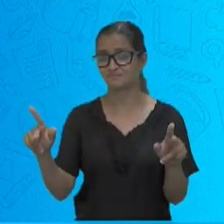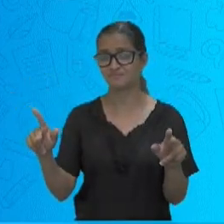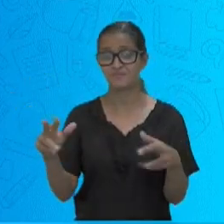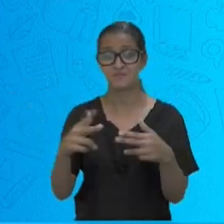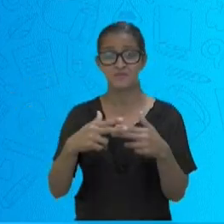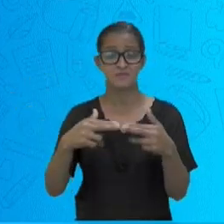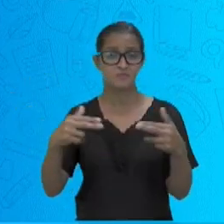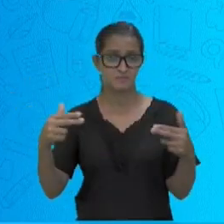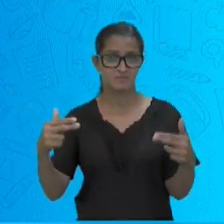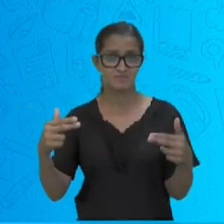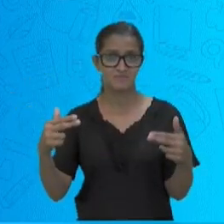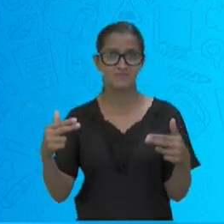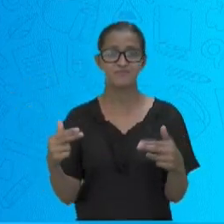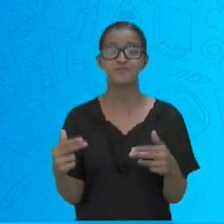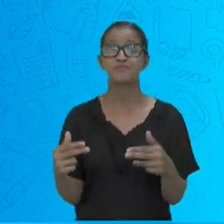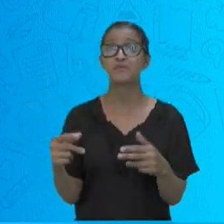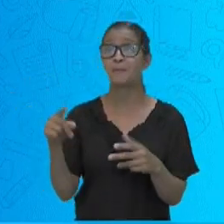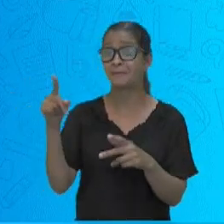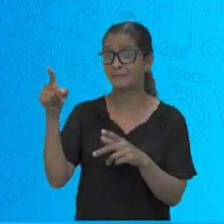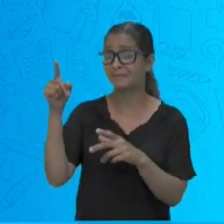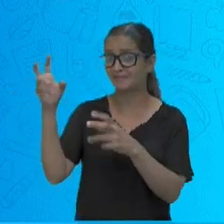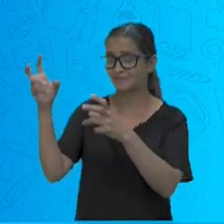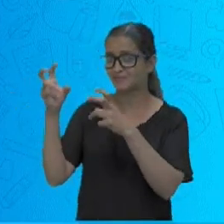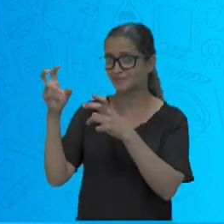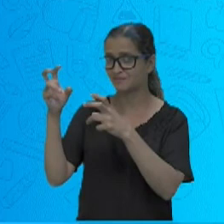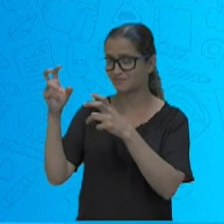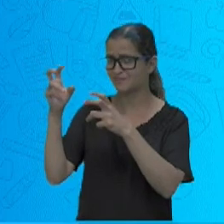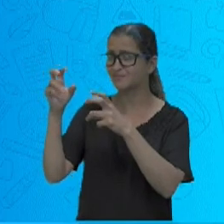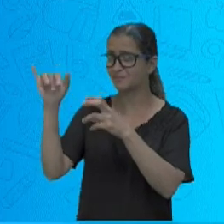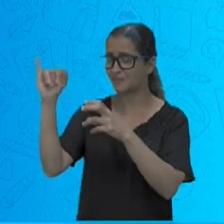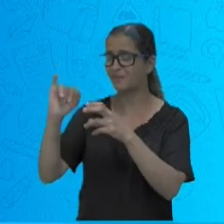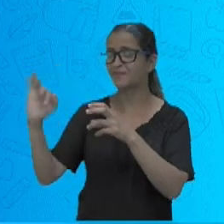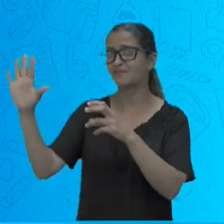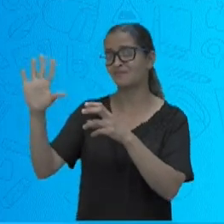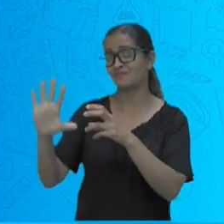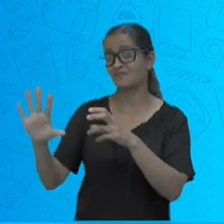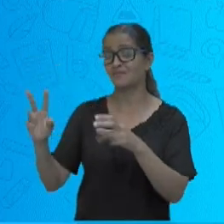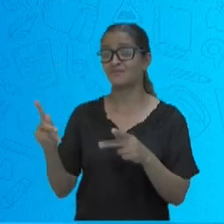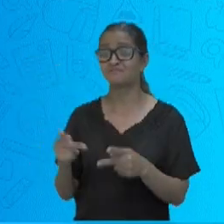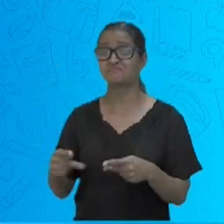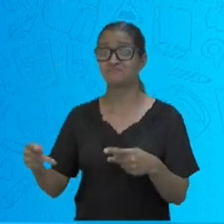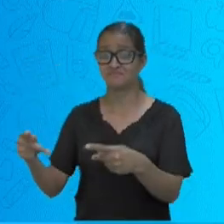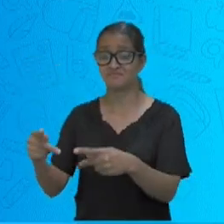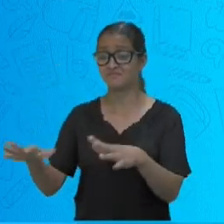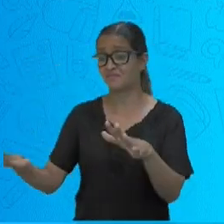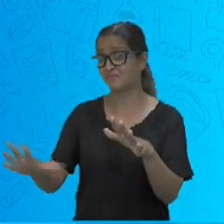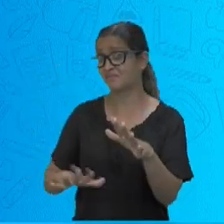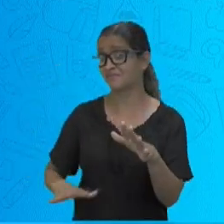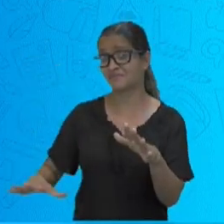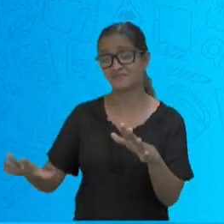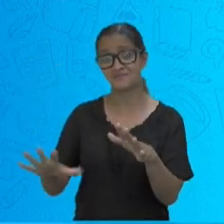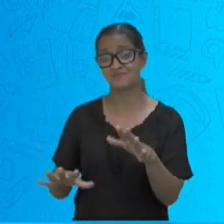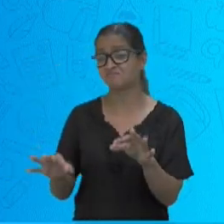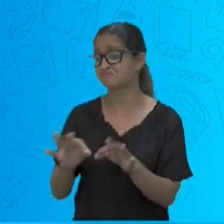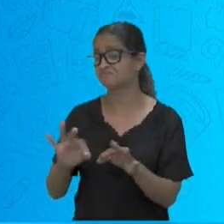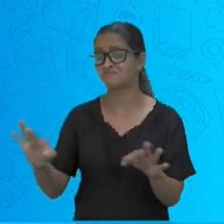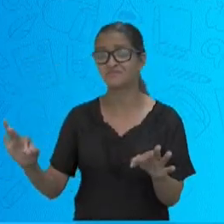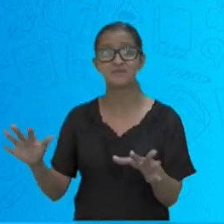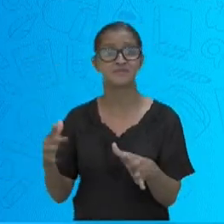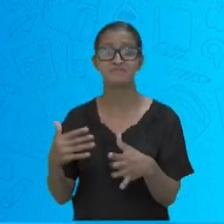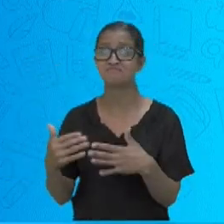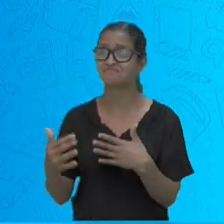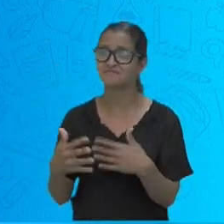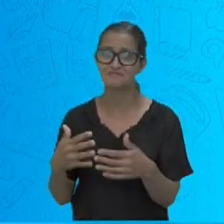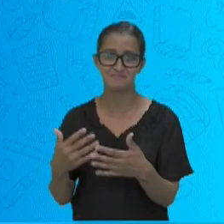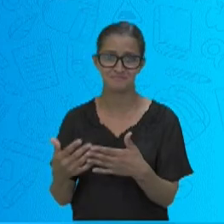podemos destacar os de coluna, em barras, pizza, área, linha e rede.